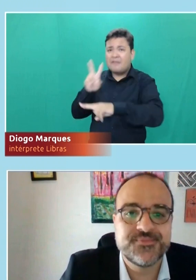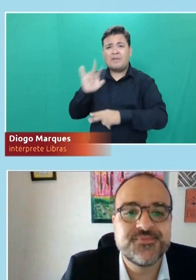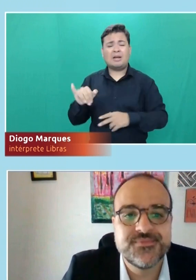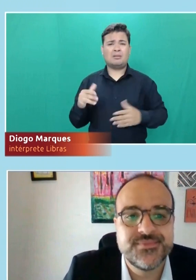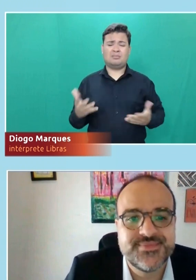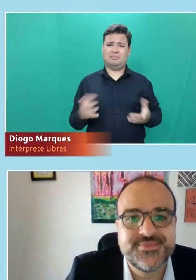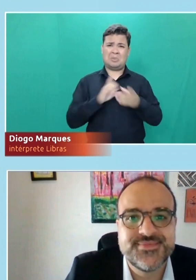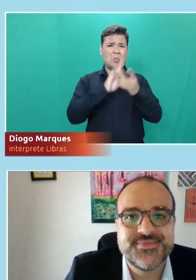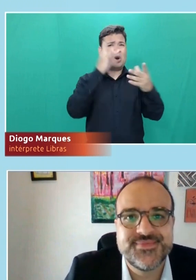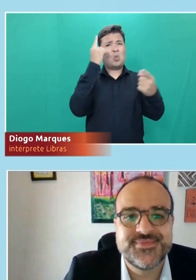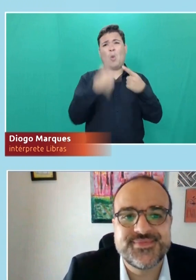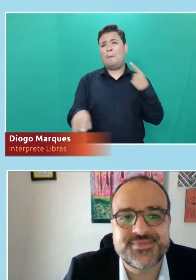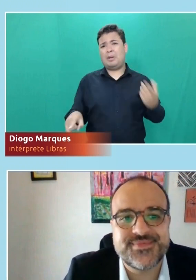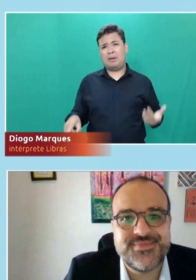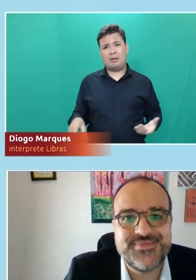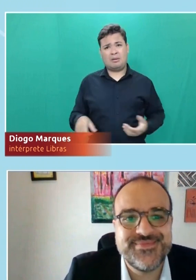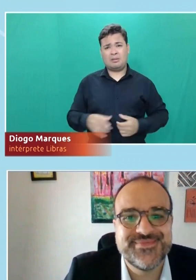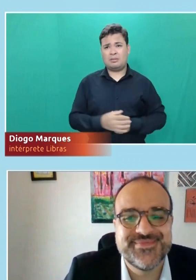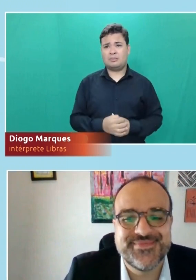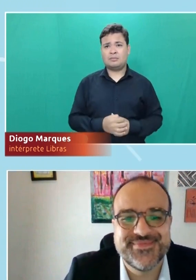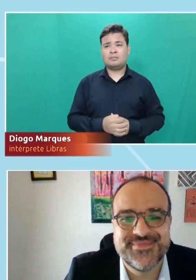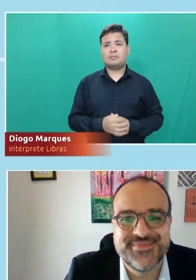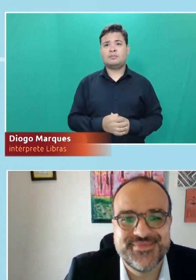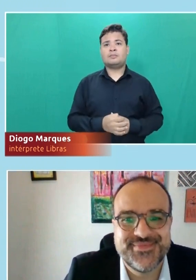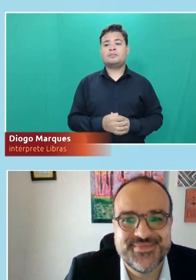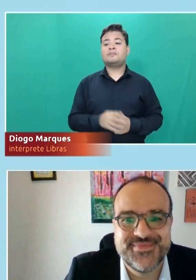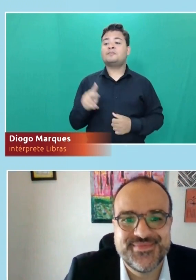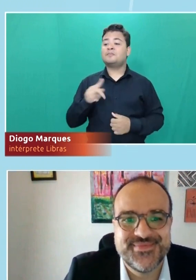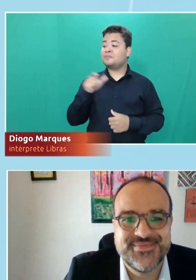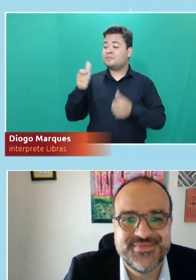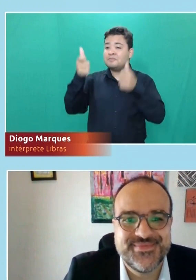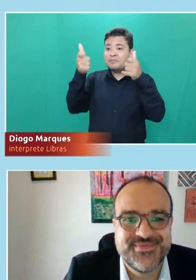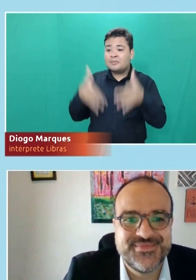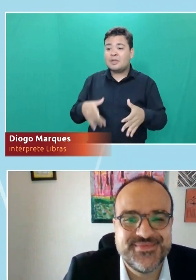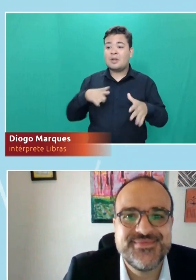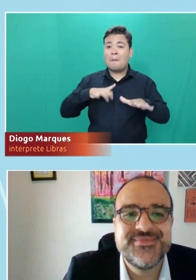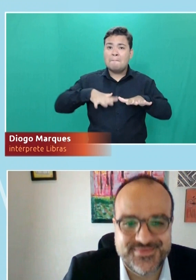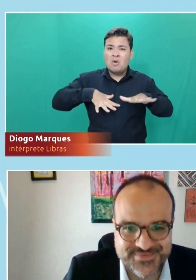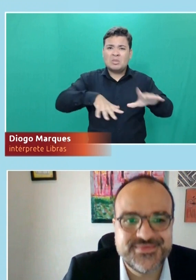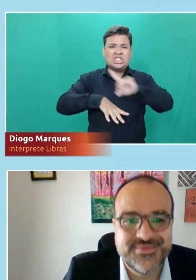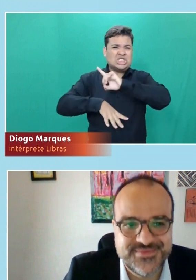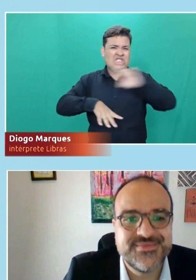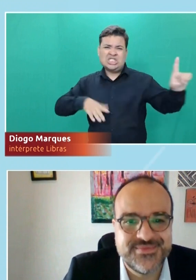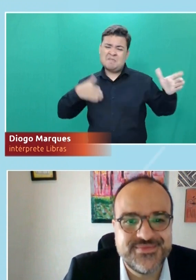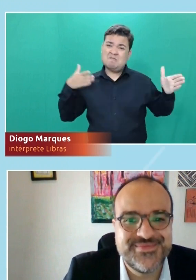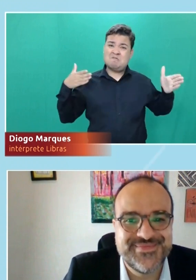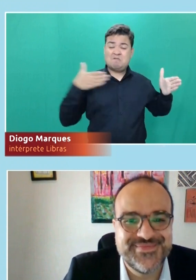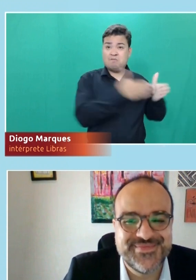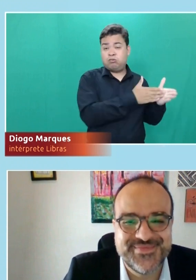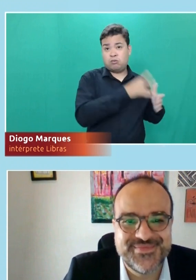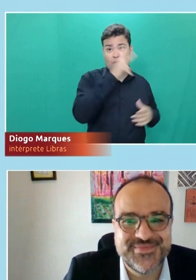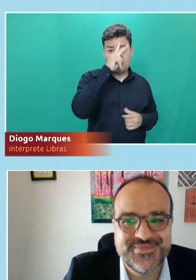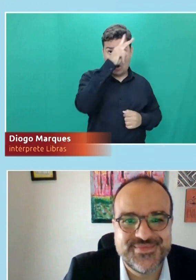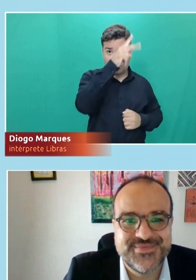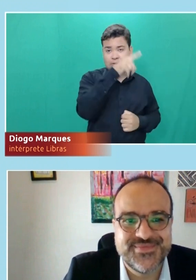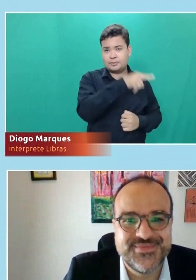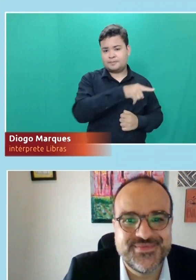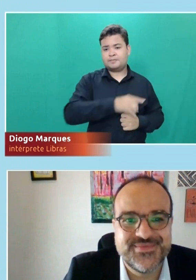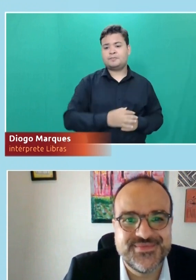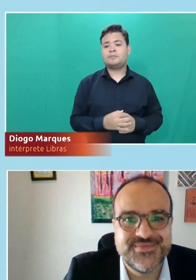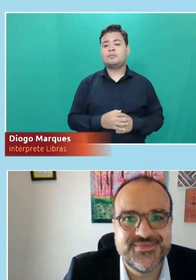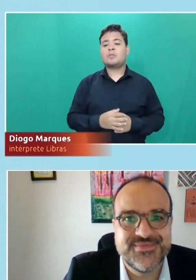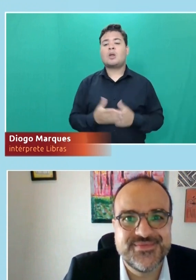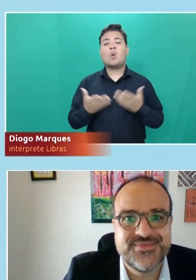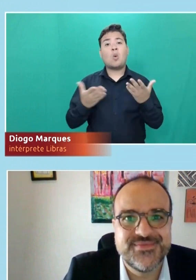democrática. Bom, professor, o senhor chamou de movimentos de extrema-direita, né? Por enquanto, eles estão capitaneados